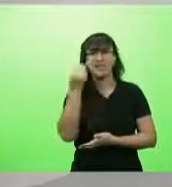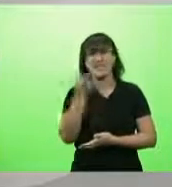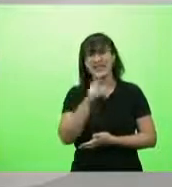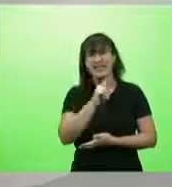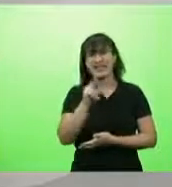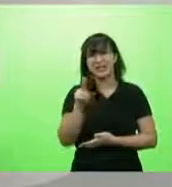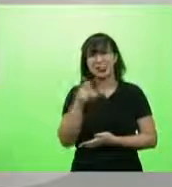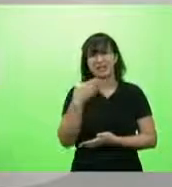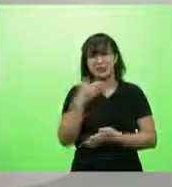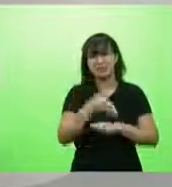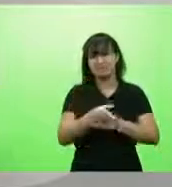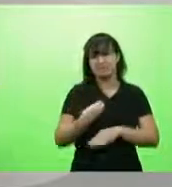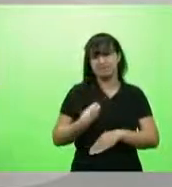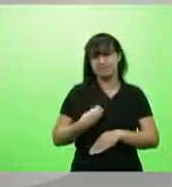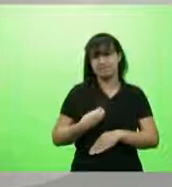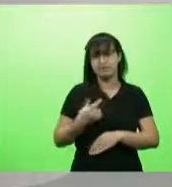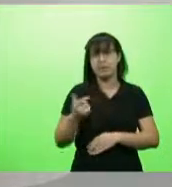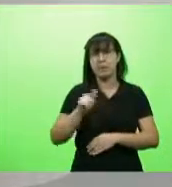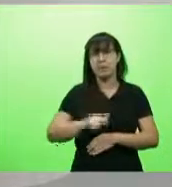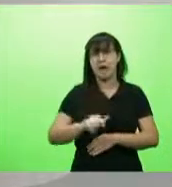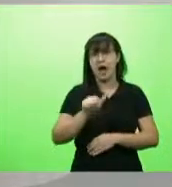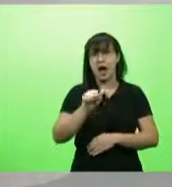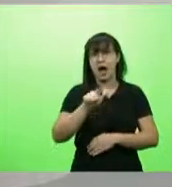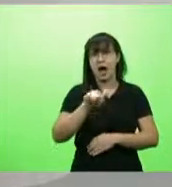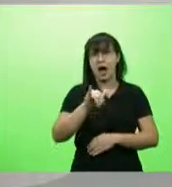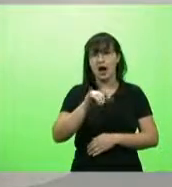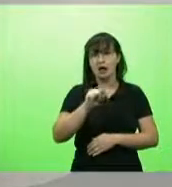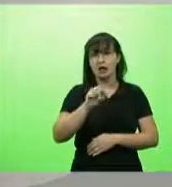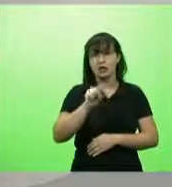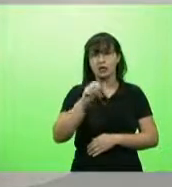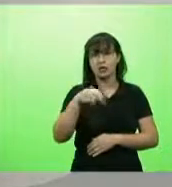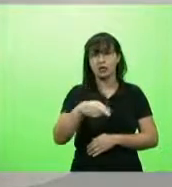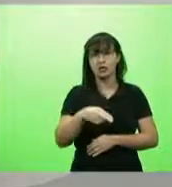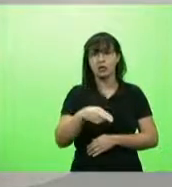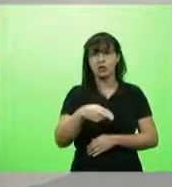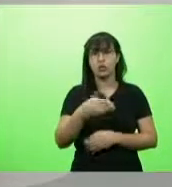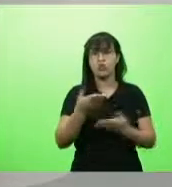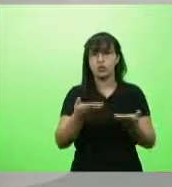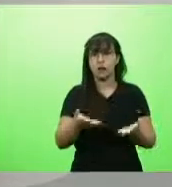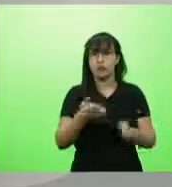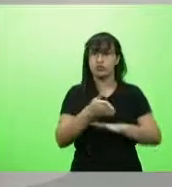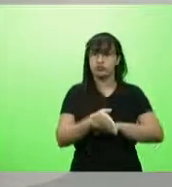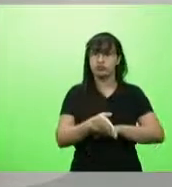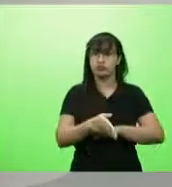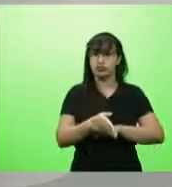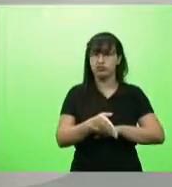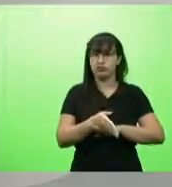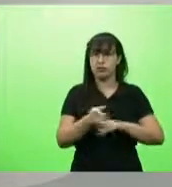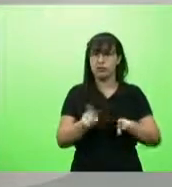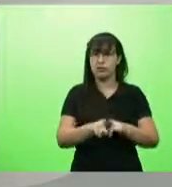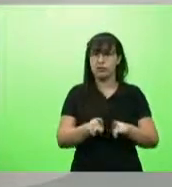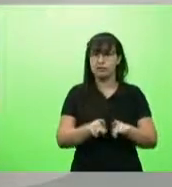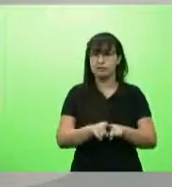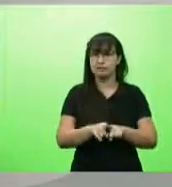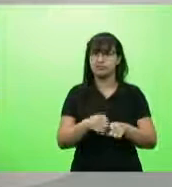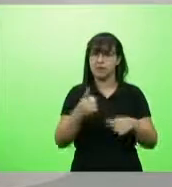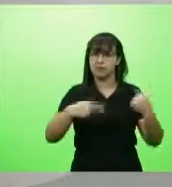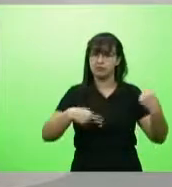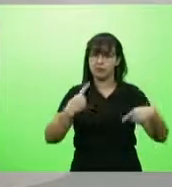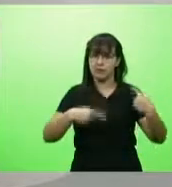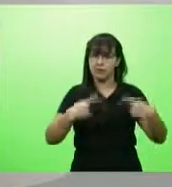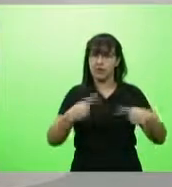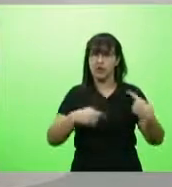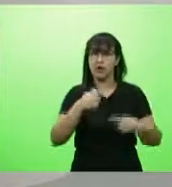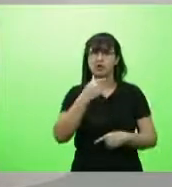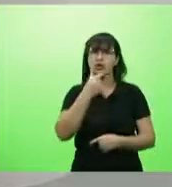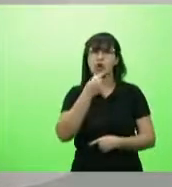a sua presença, e o Alisson, que é o nosso procurador-geral. Eu vi um rico debate de pessoas, de homens